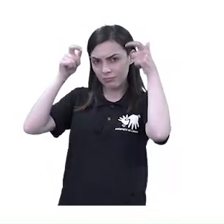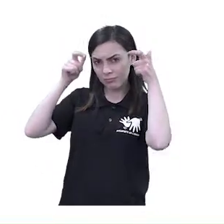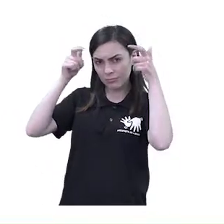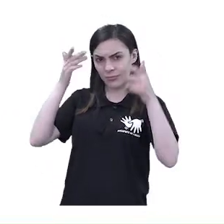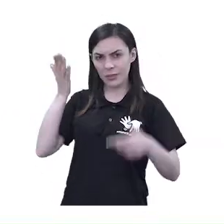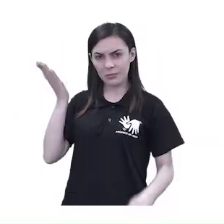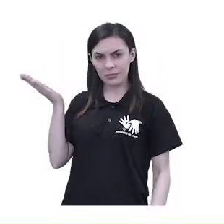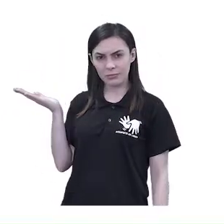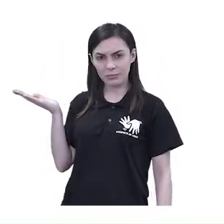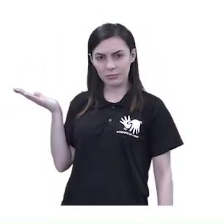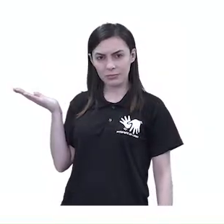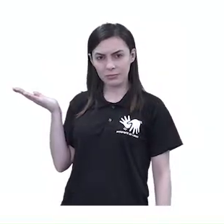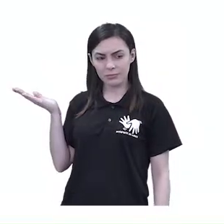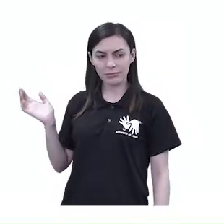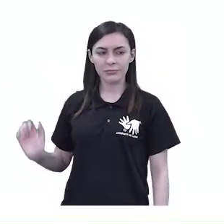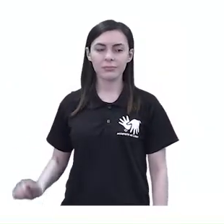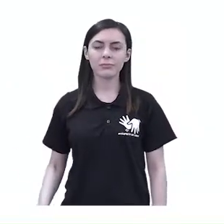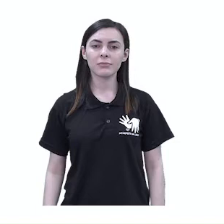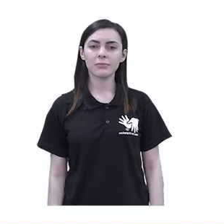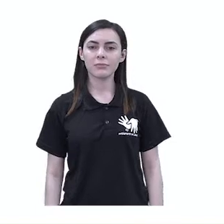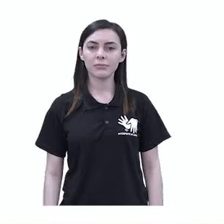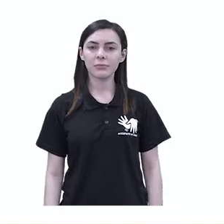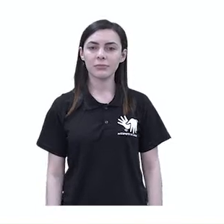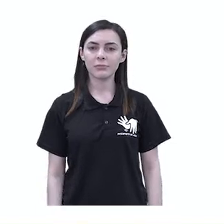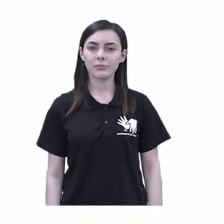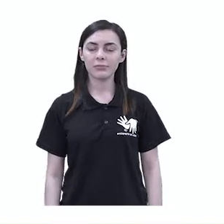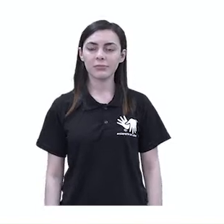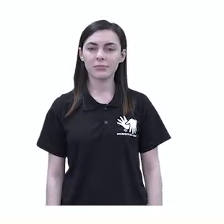princesa? Vamos lá.